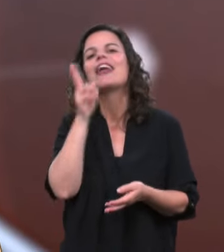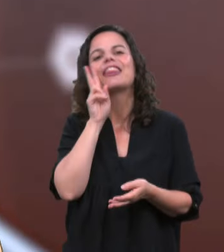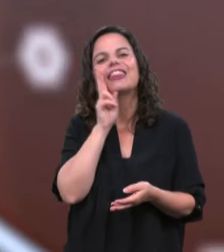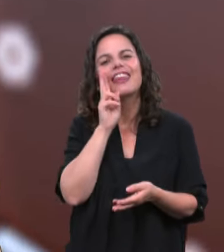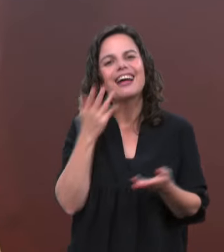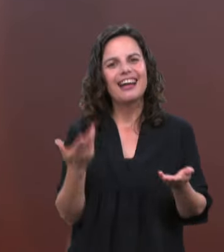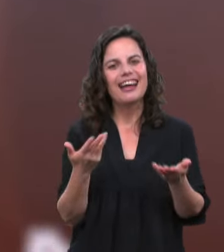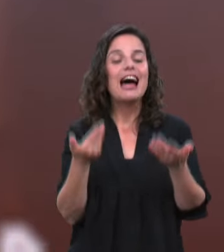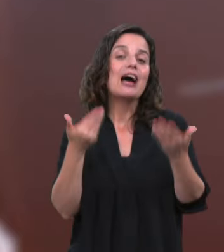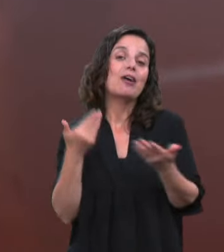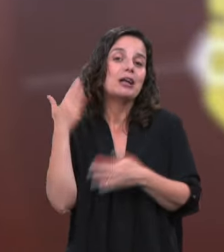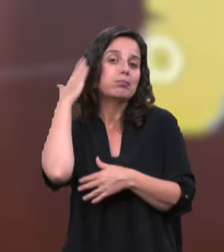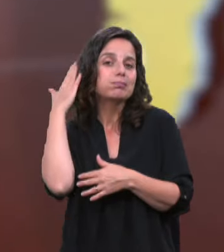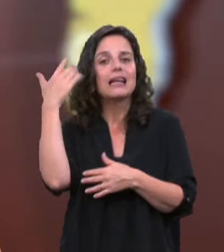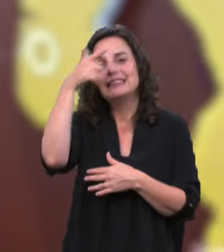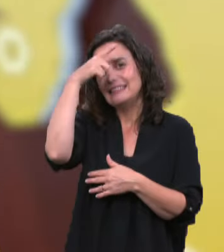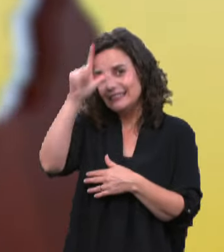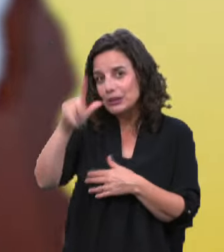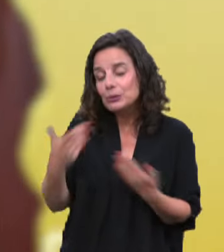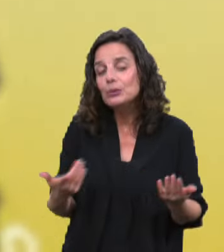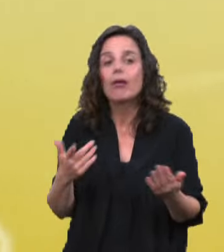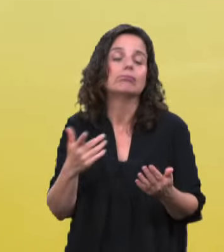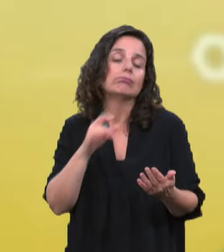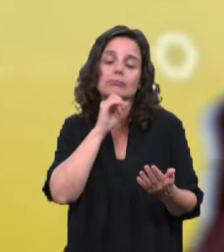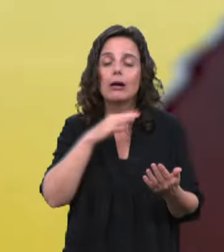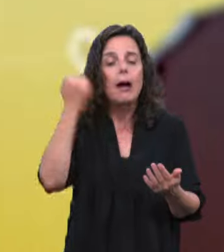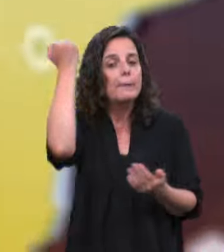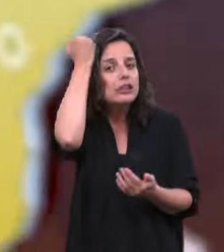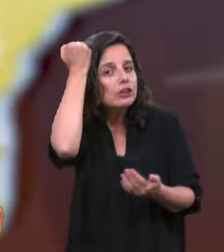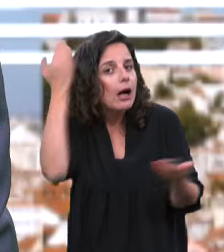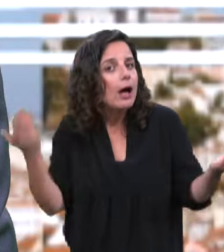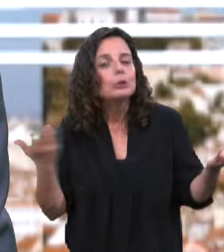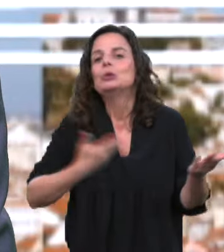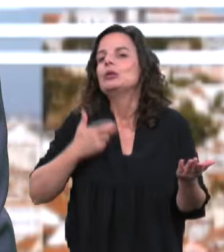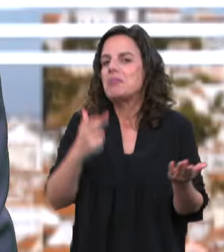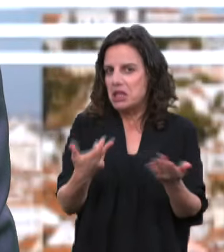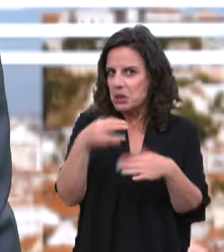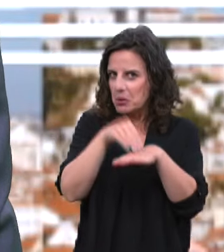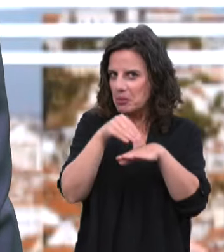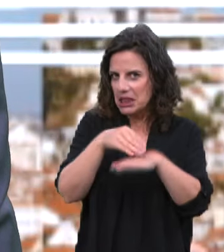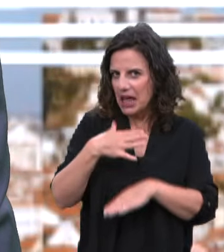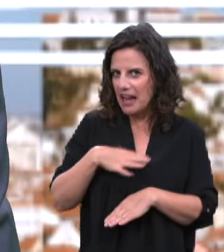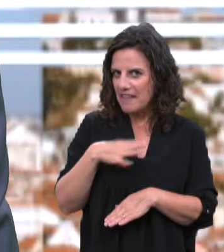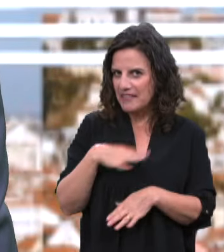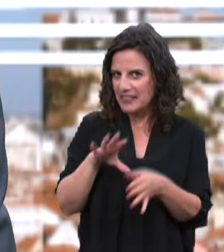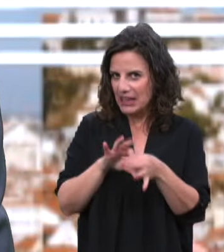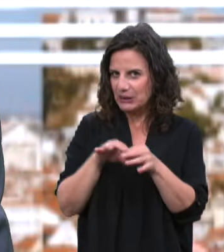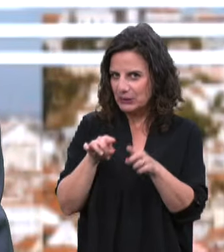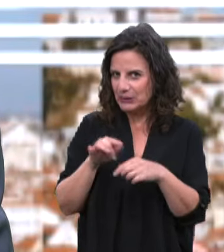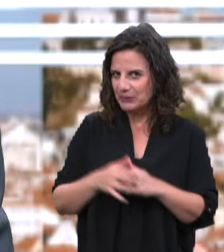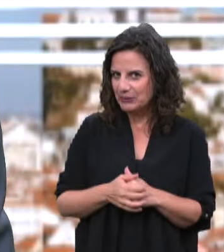que estão a fazer a sua licenciatura, e que pode ser um mestrado, um doutoramento. Quer fazer um comentário sobre estas...